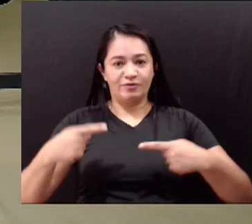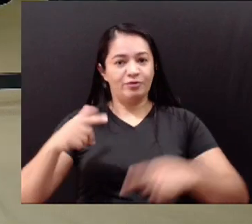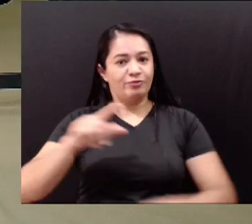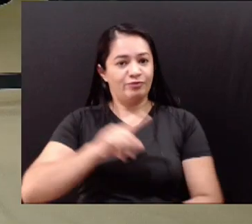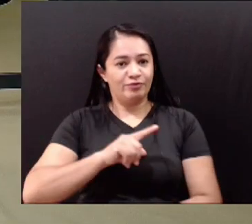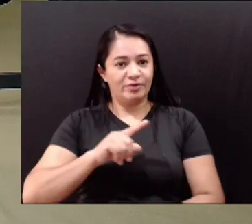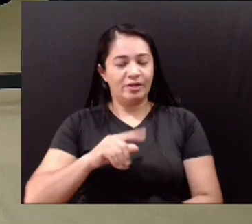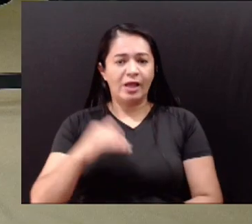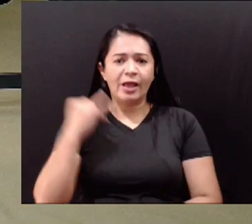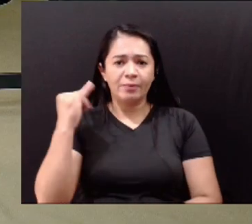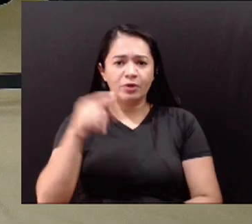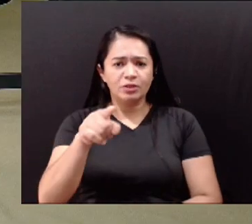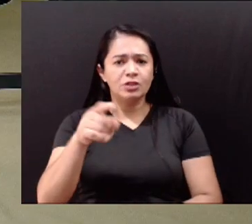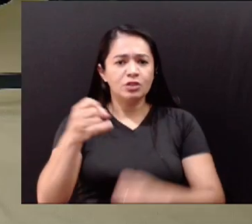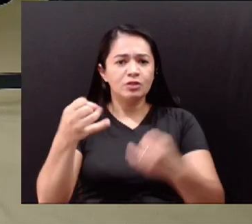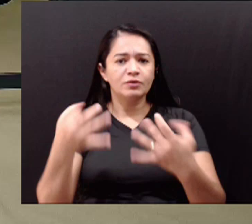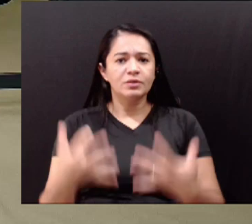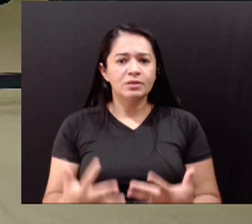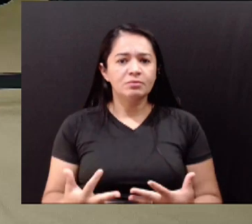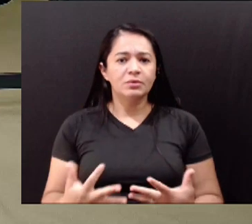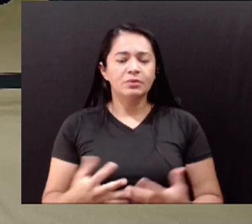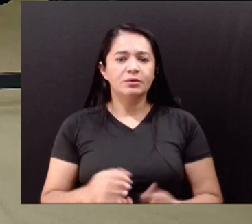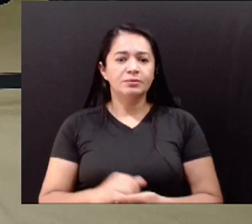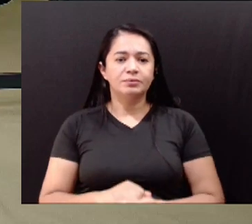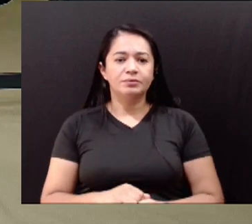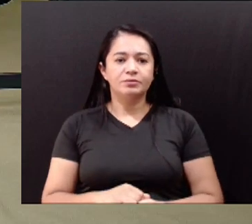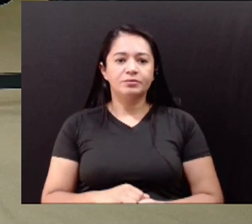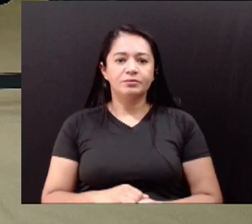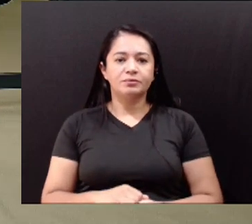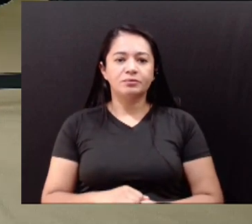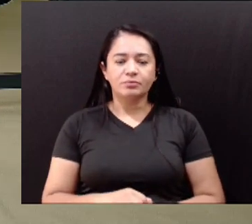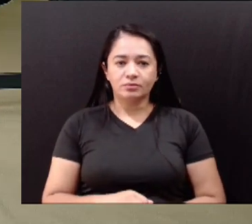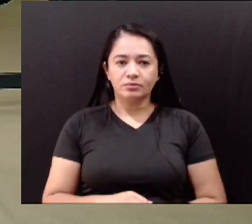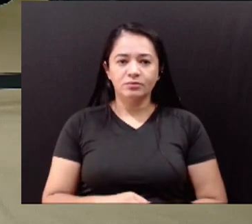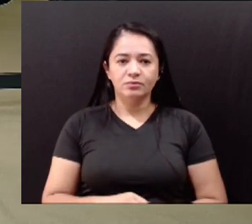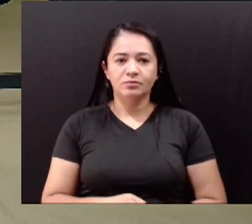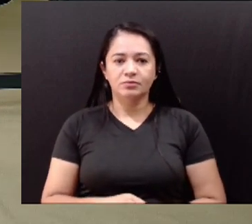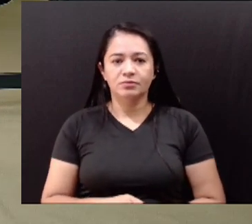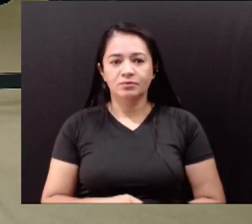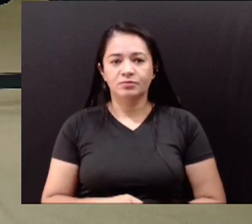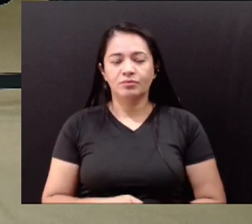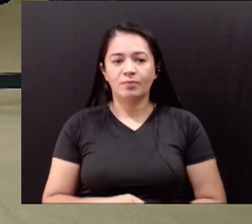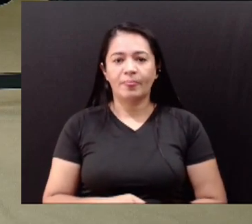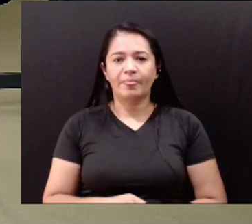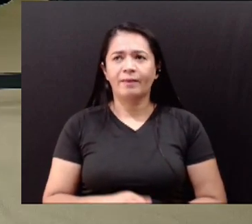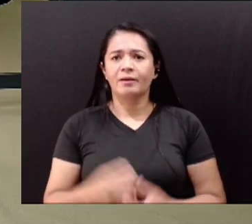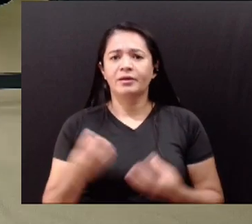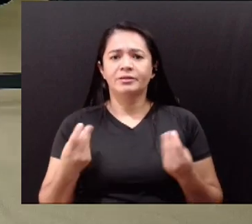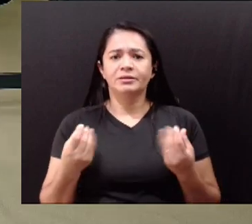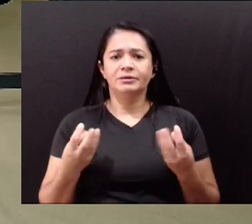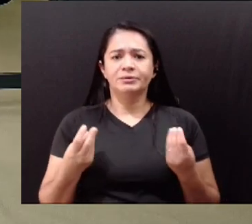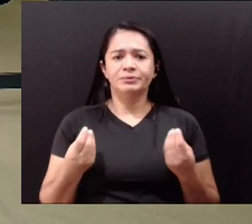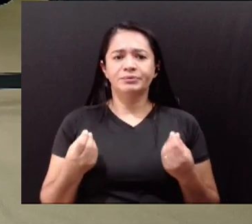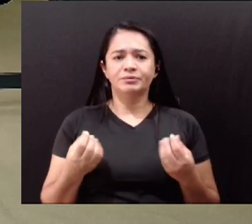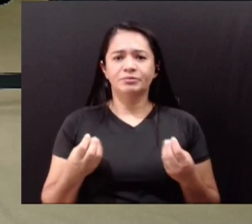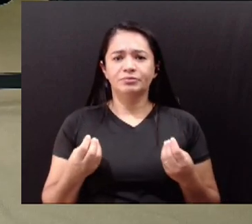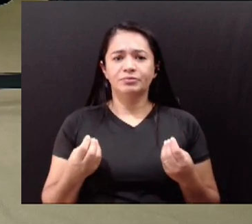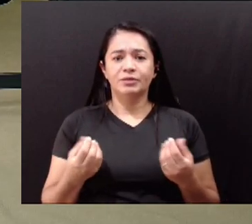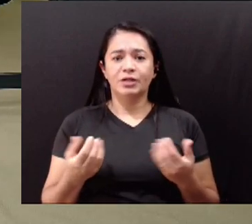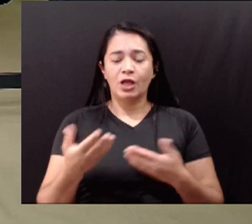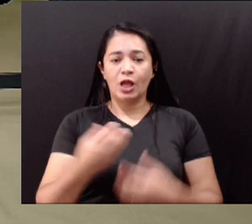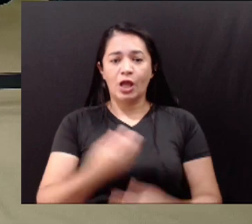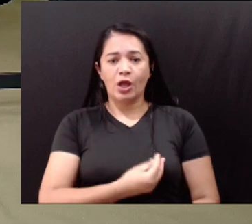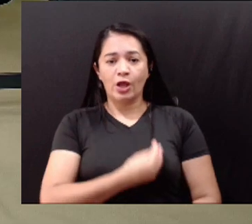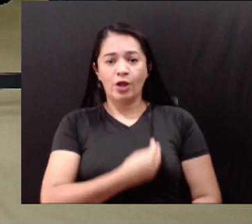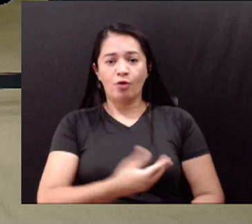que você colocou aí, né, Denise? É um conviver, né? É